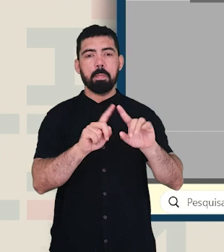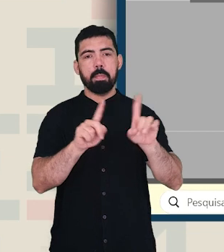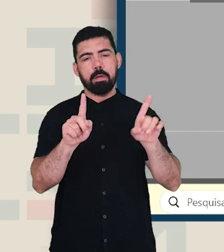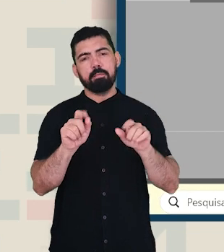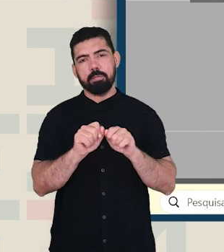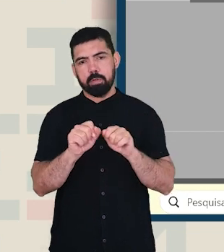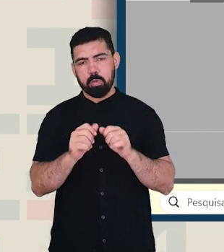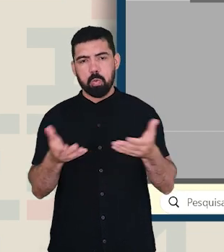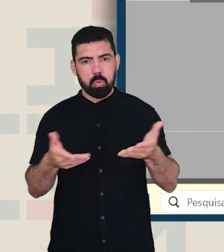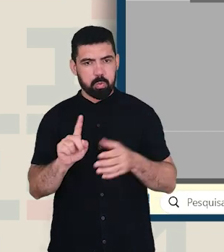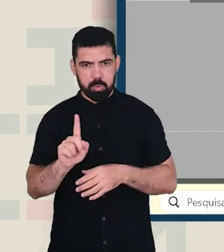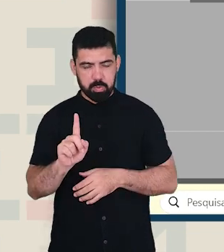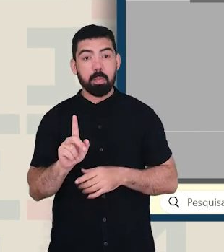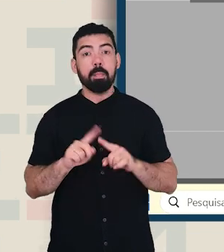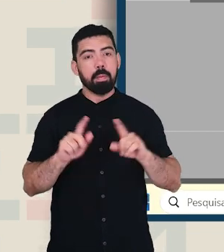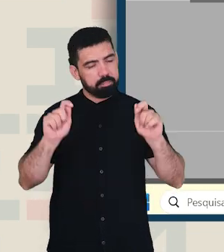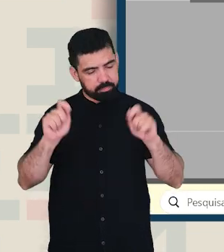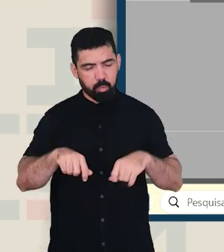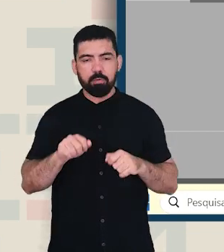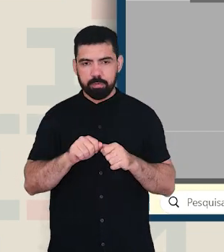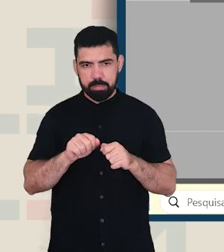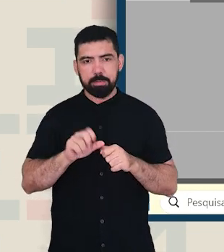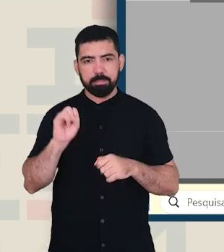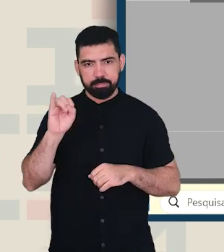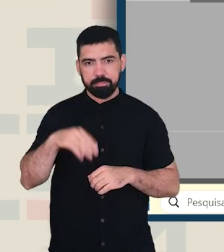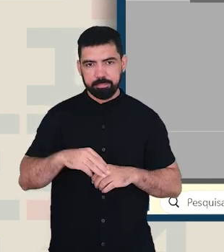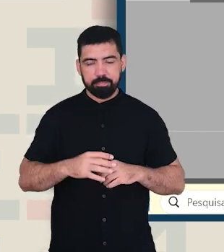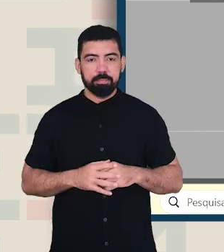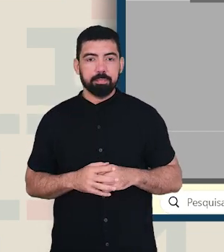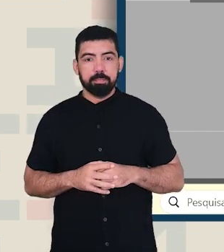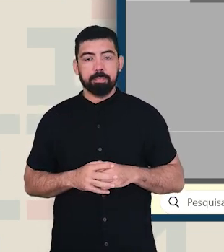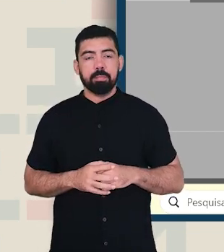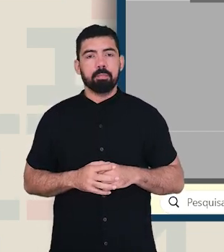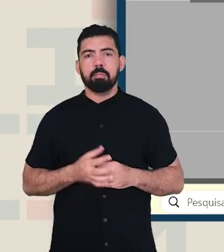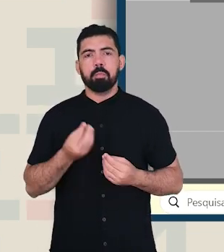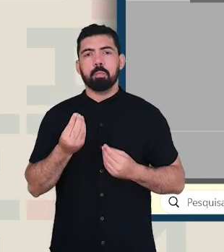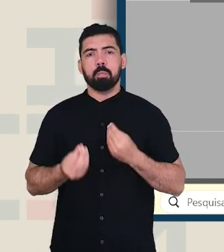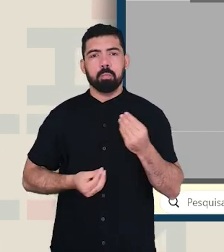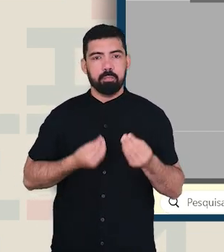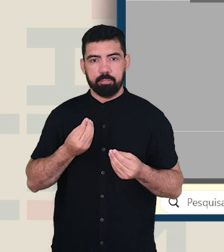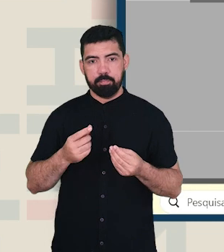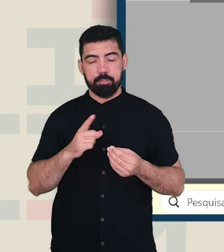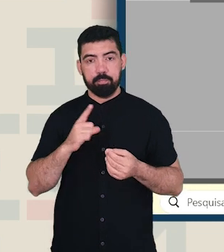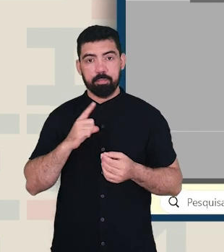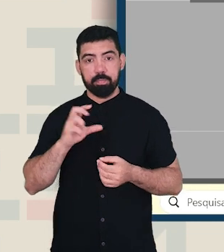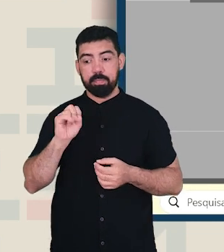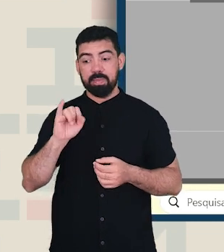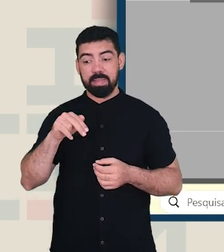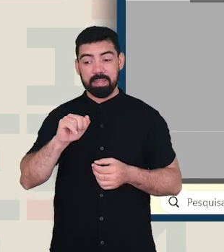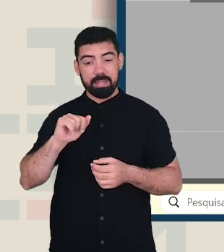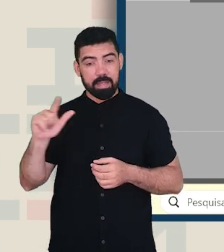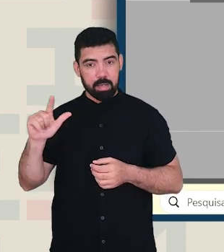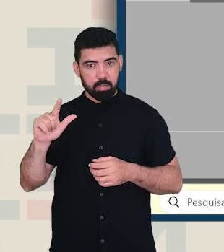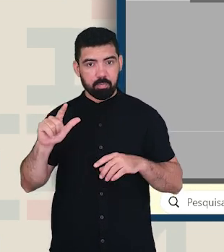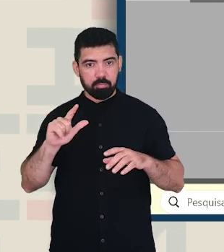mas dá para fazer. Eu estaria partindo de um sinal